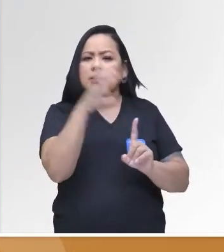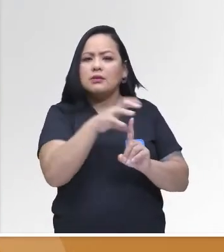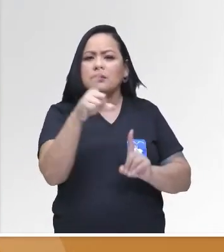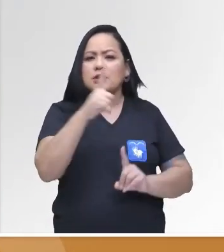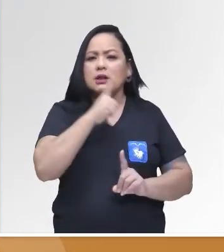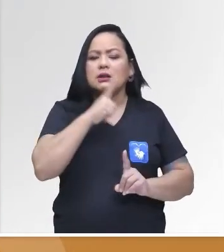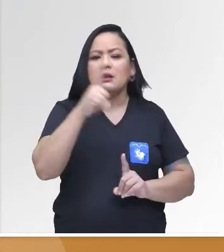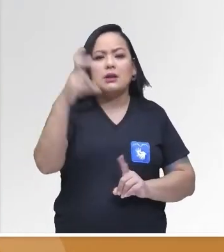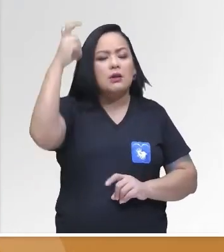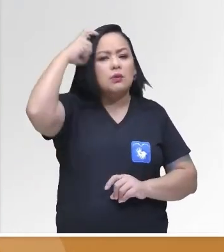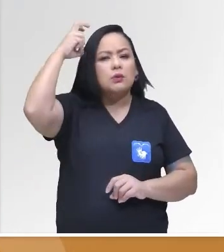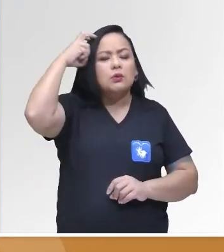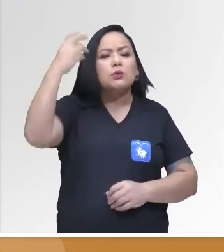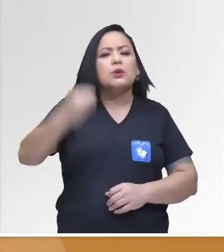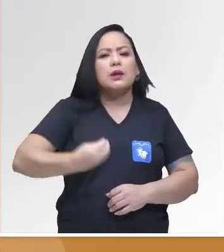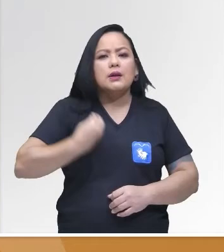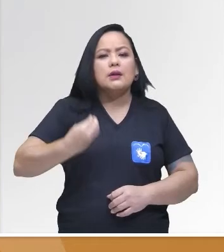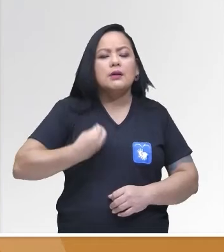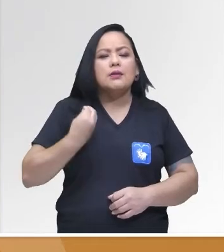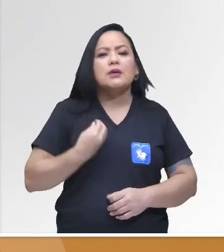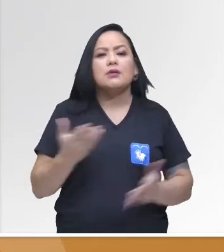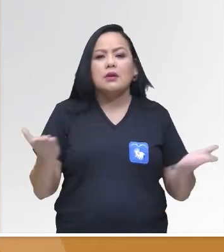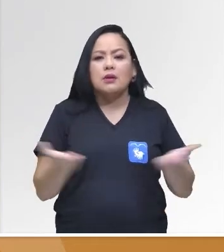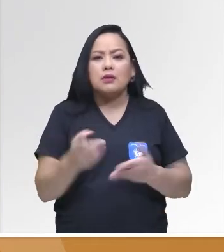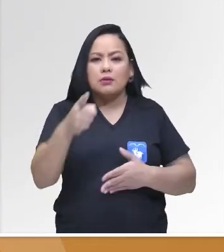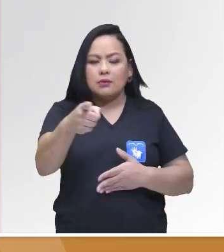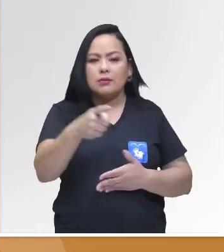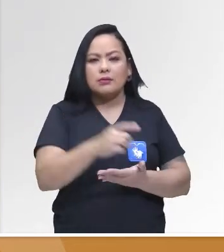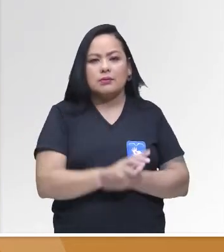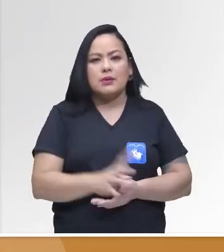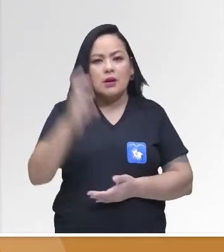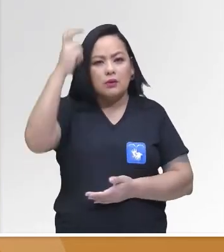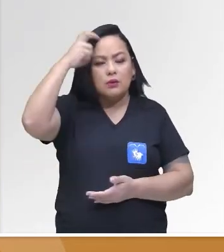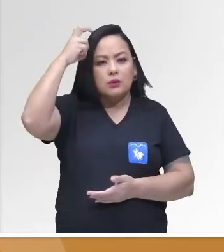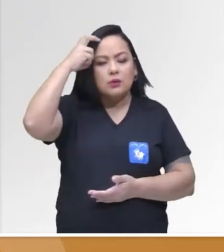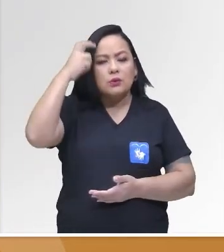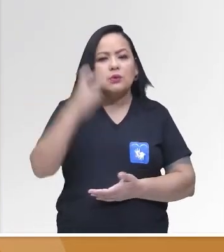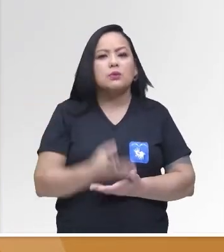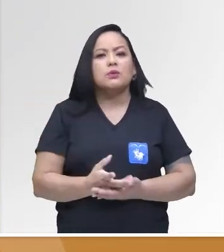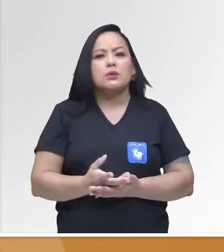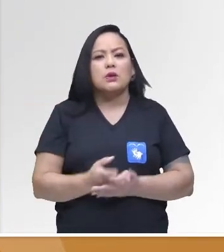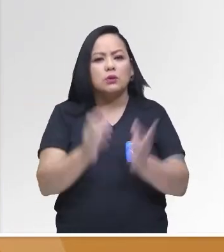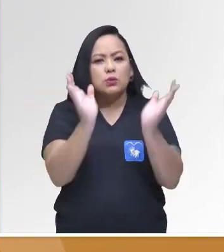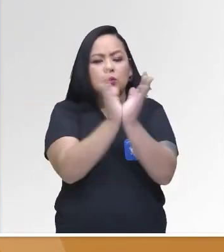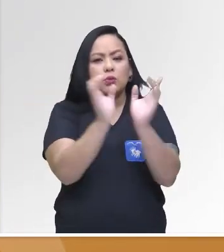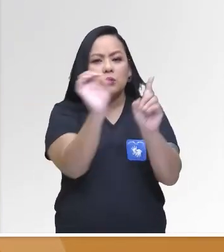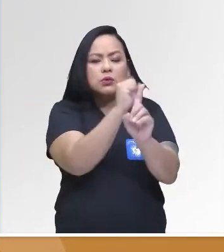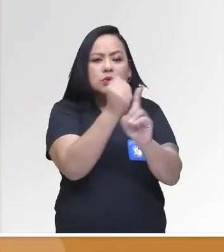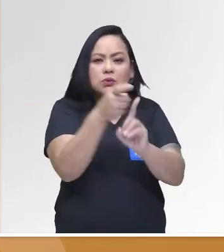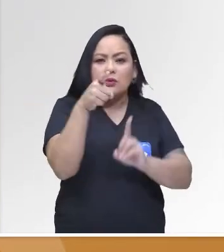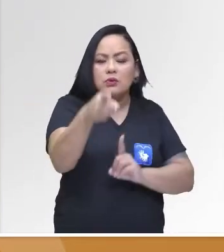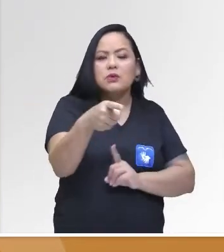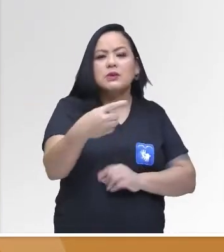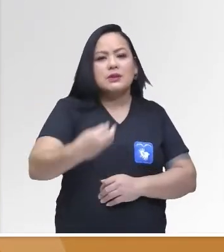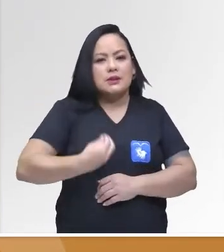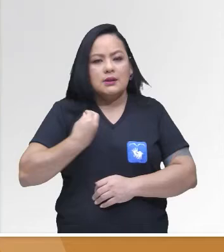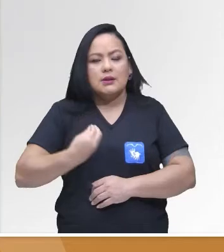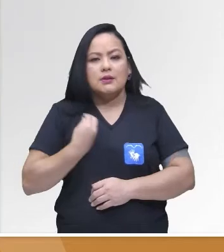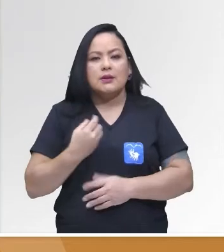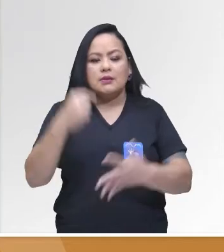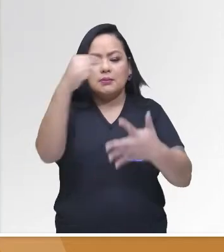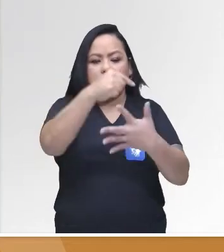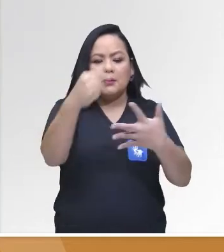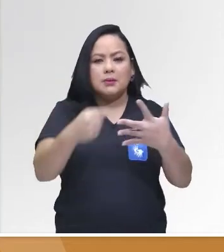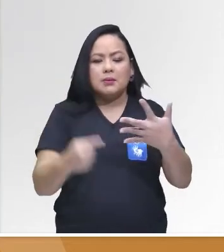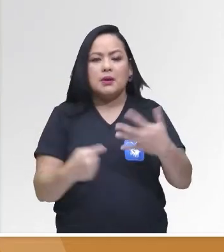qual você está vivendo, daquela que você faz parte. Nós trazemos esses elementos em